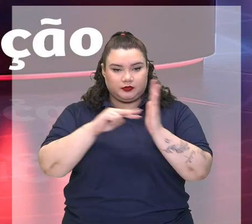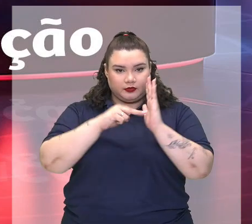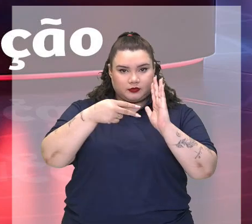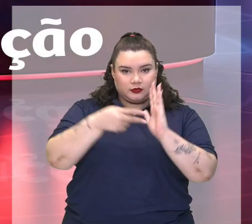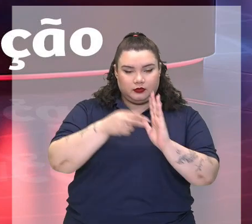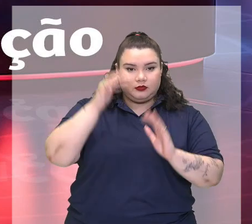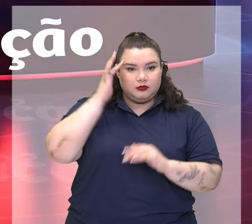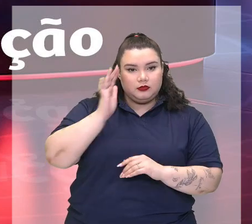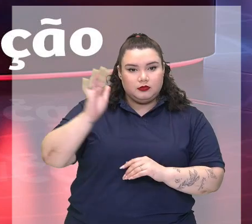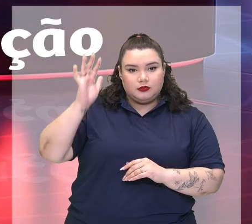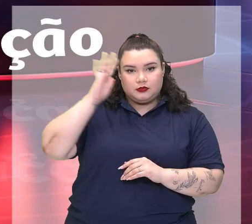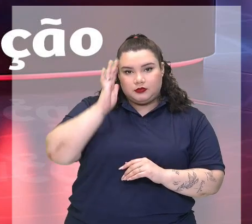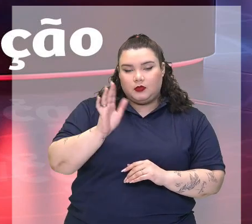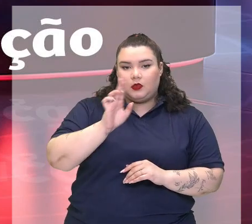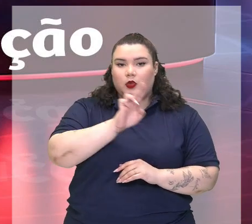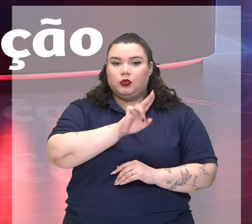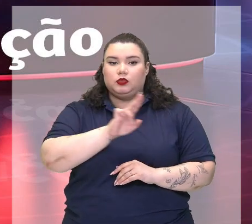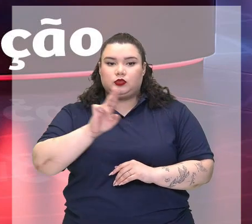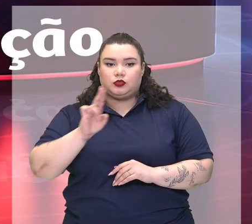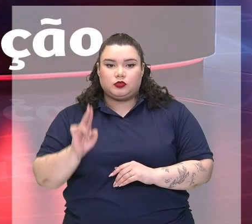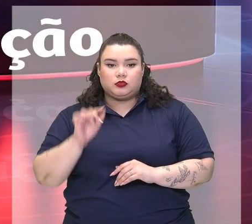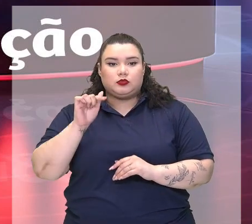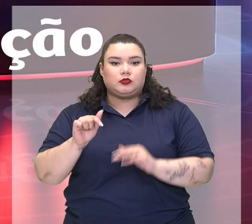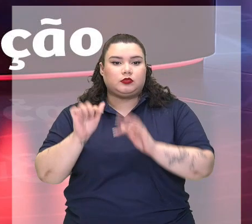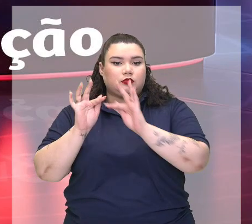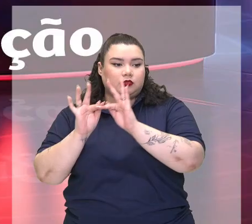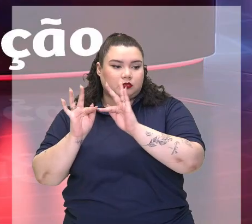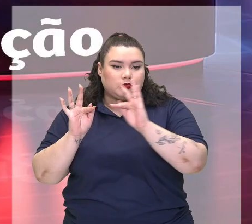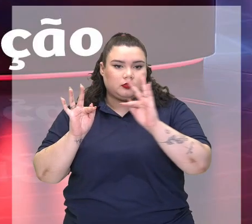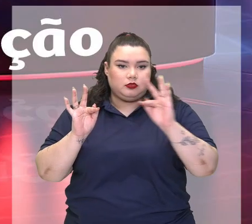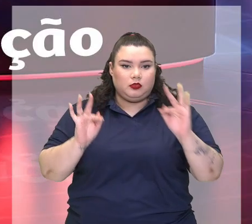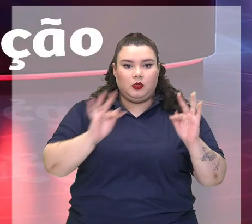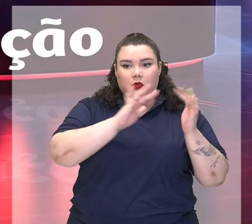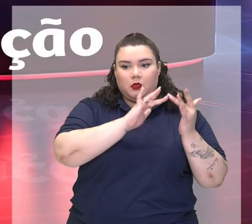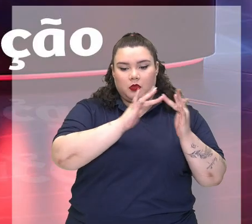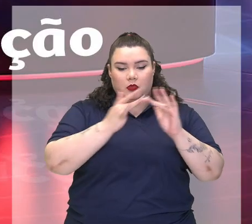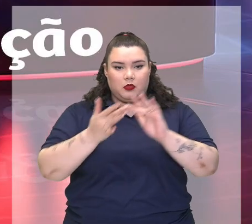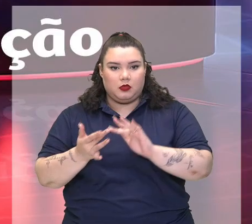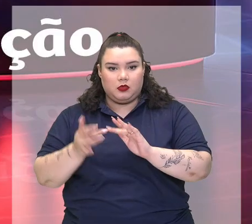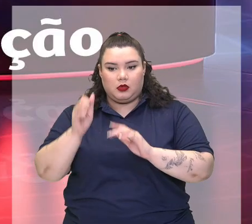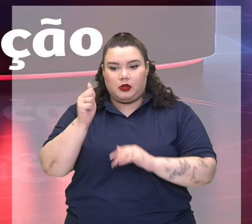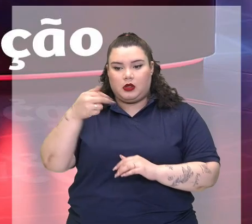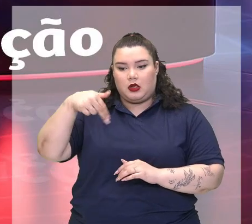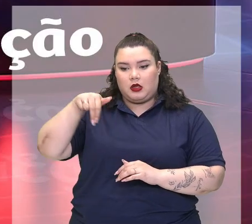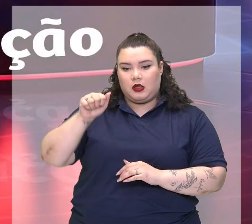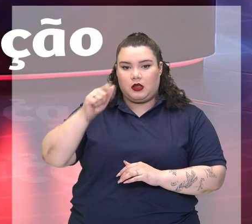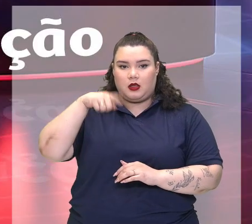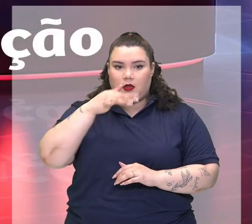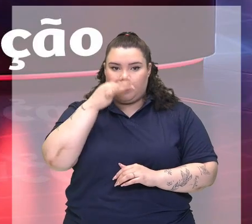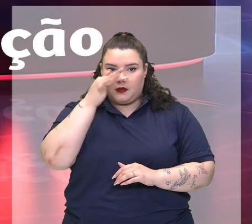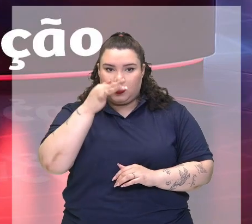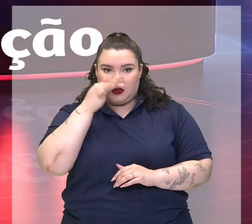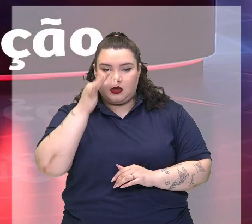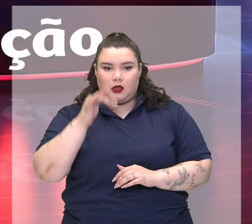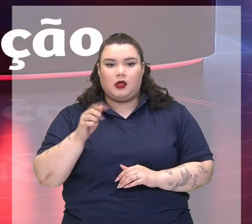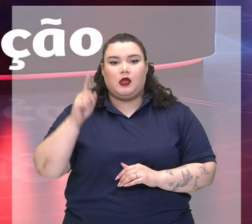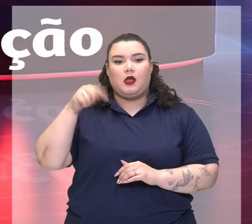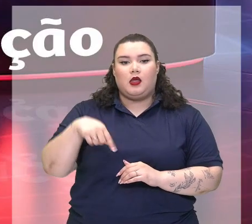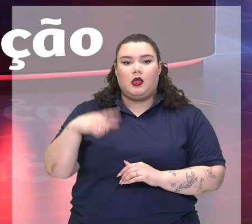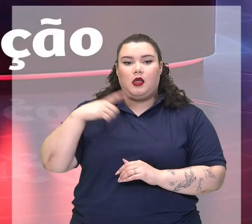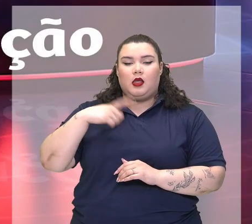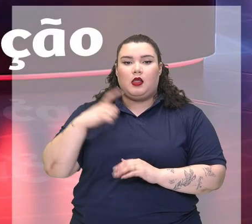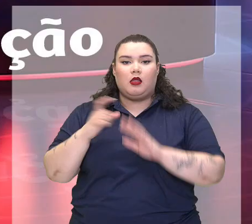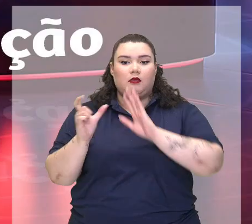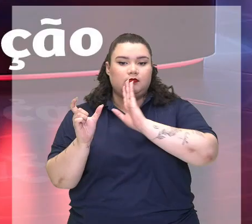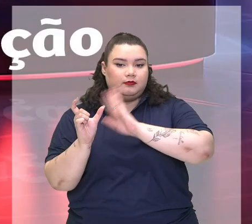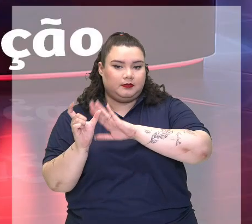figurado, nós chamamos todo esse contexto, Ana é uma flor, de conotação, de